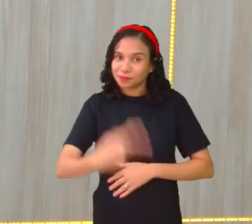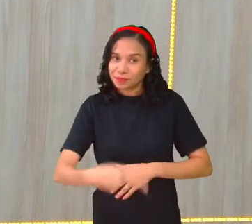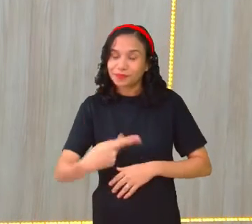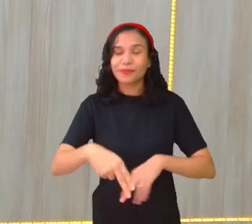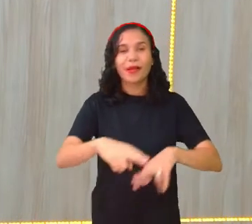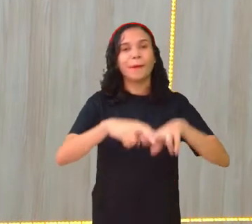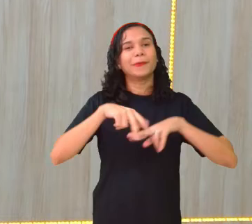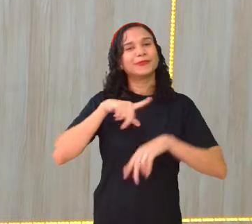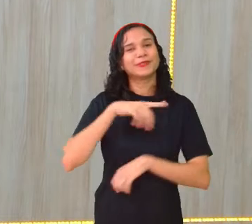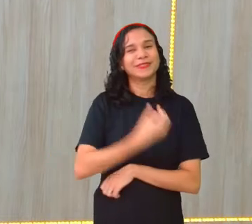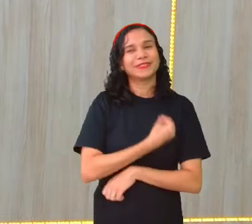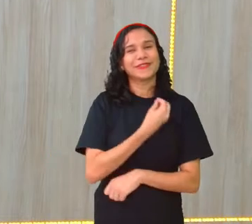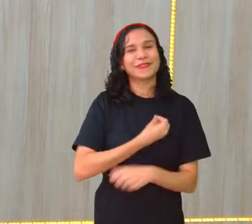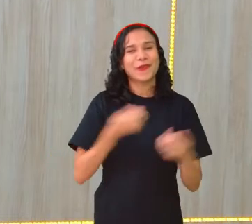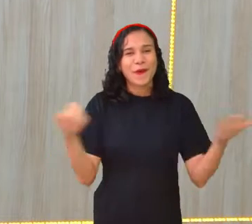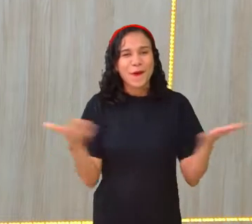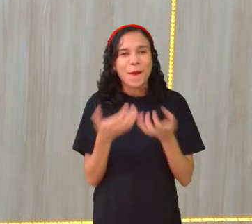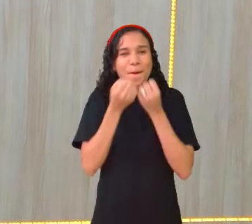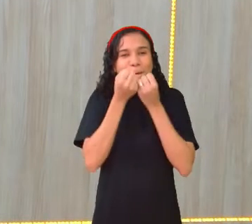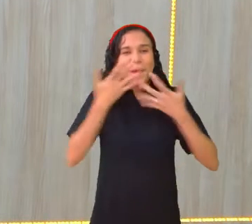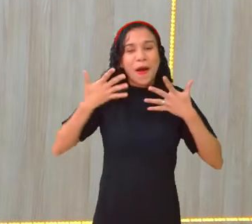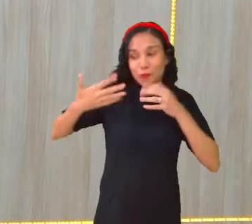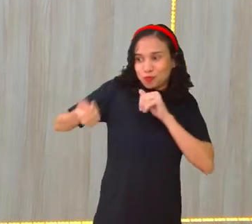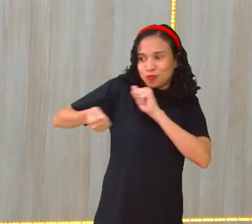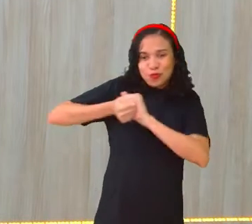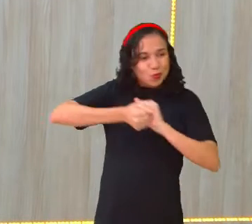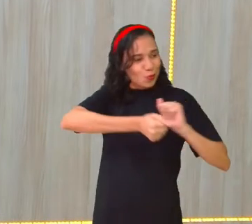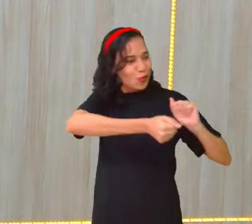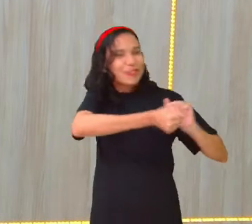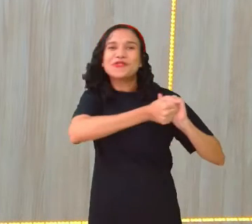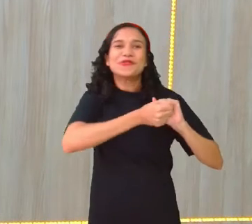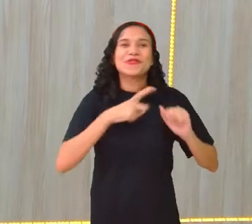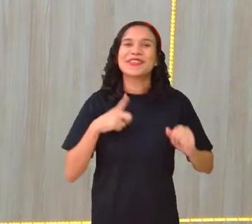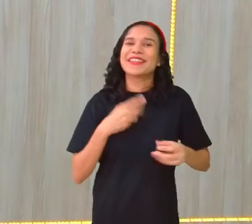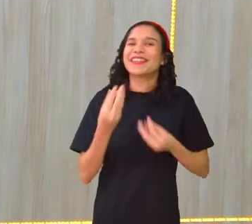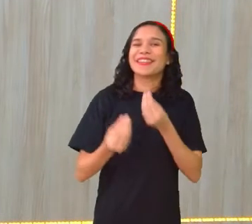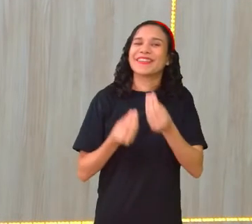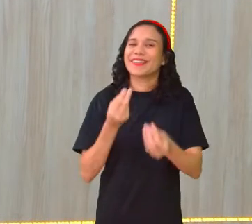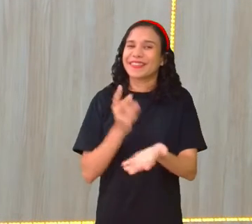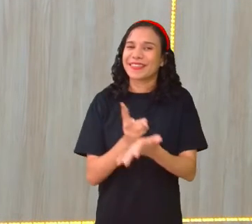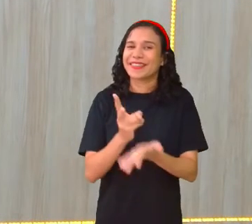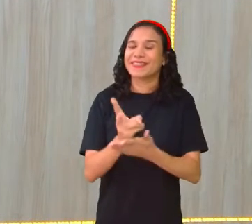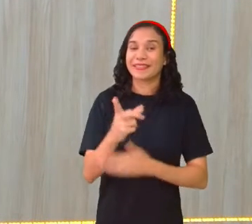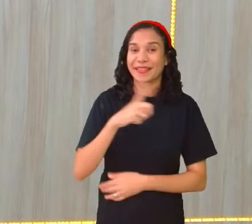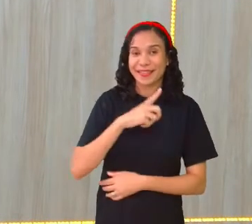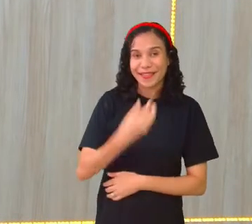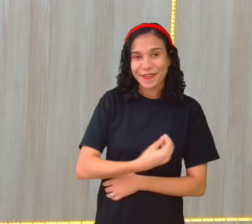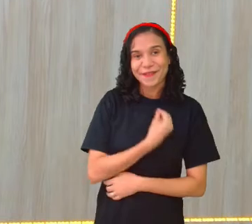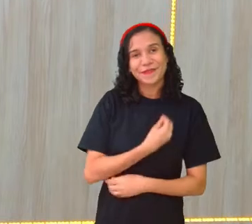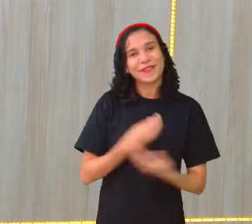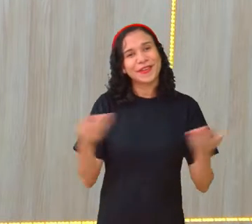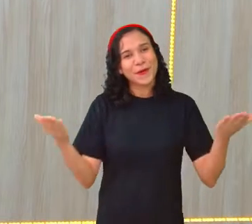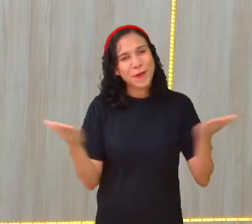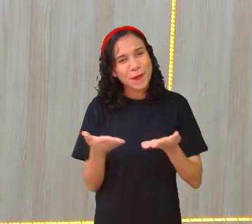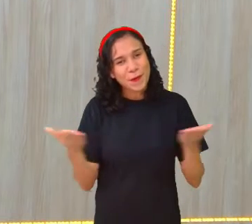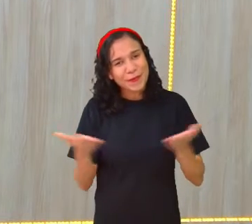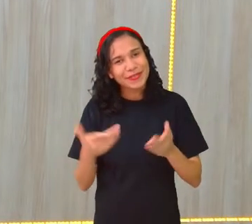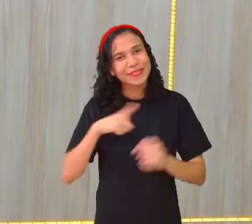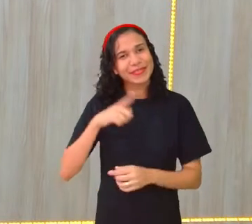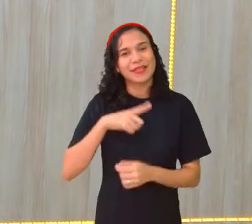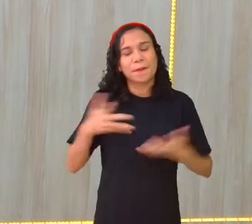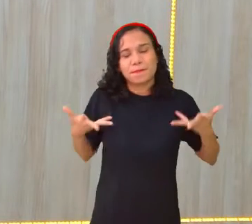e estou aqui bem acompanhada para variar, né? Contamos hoje com a presença